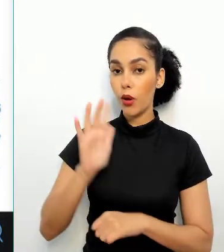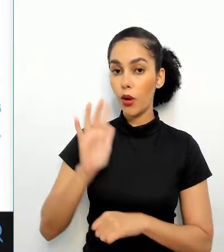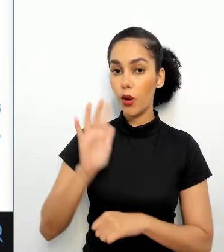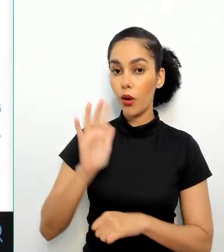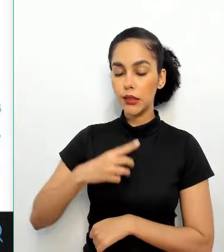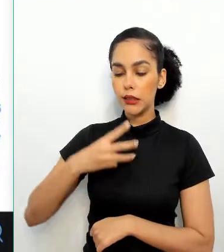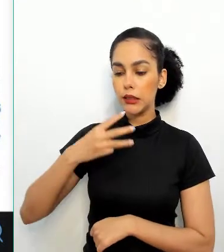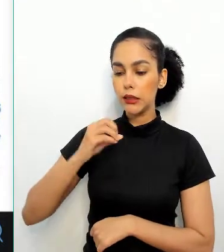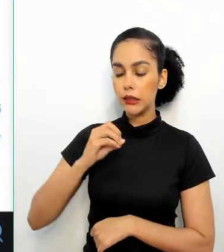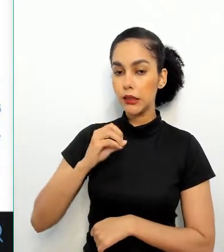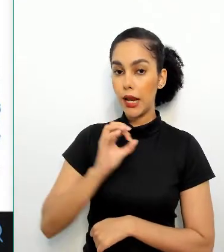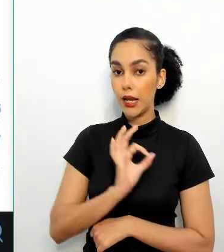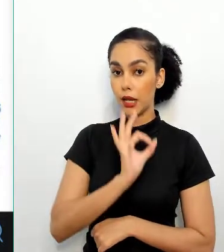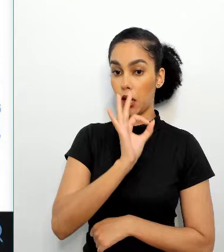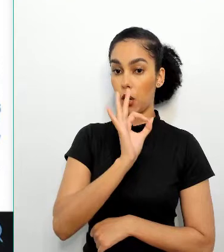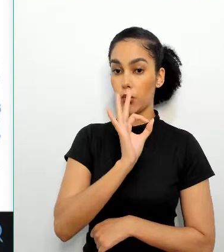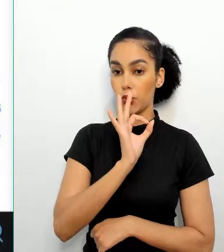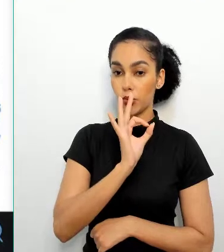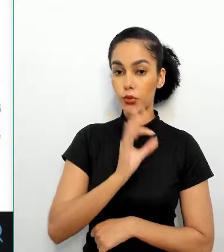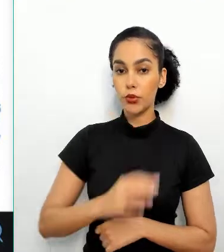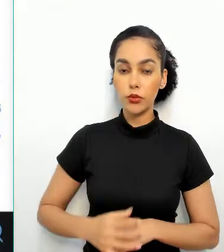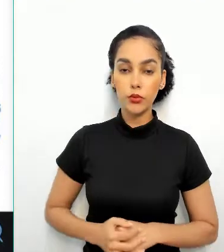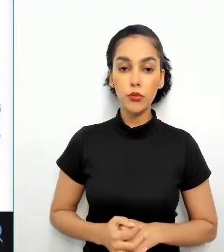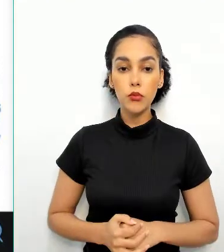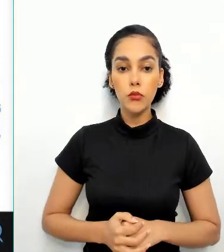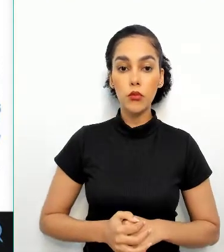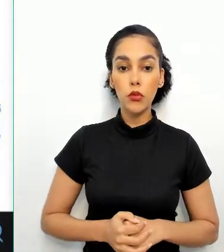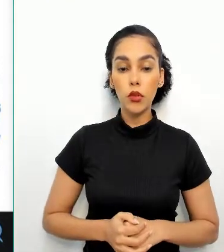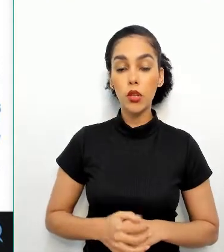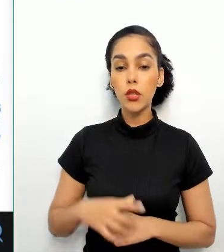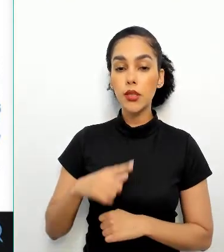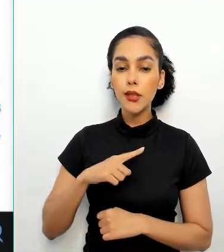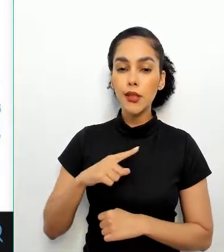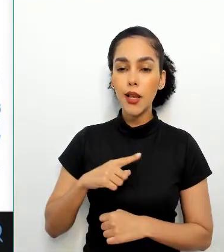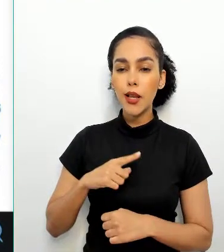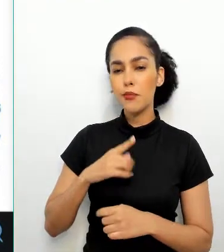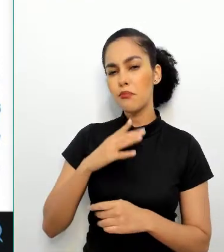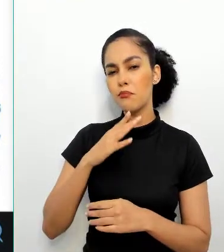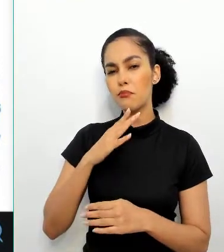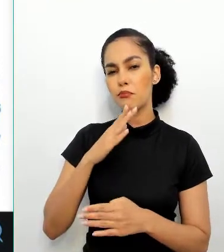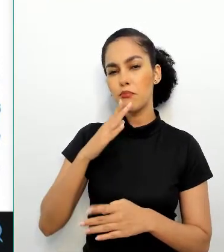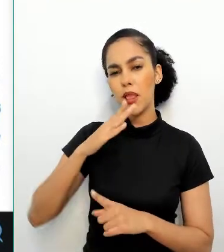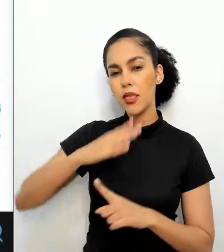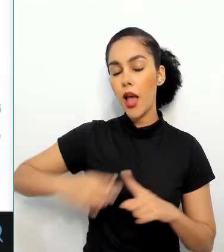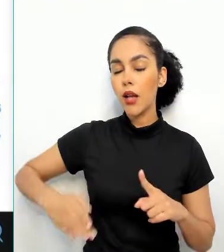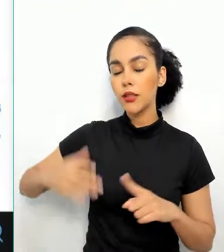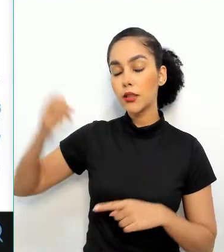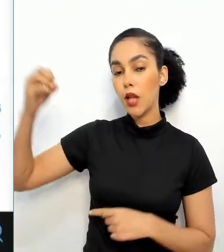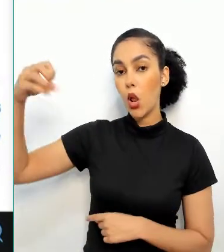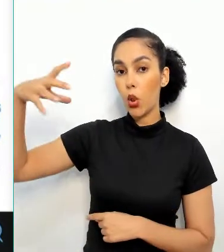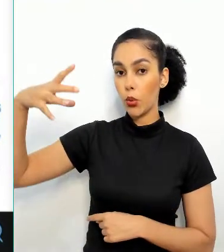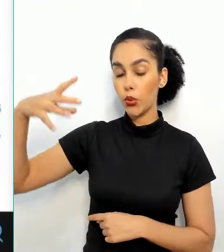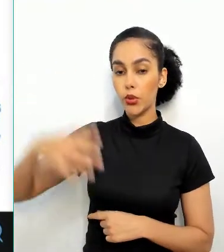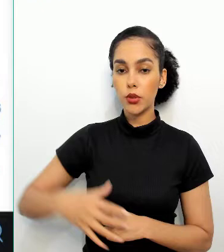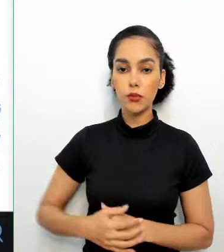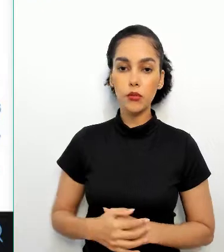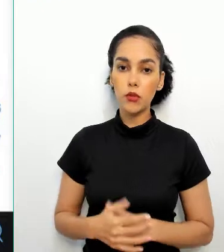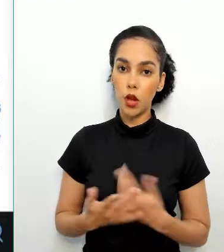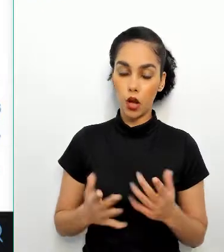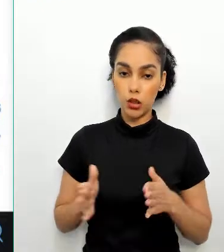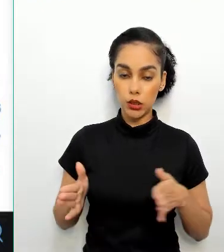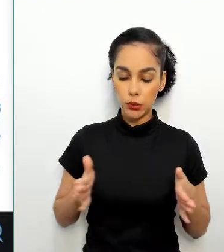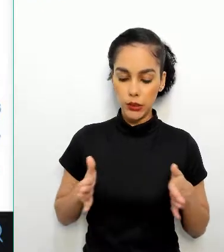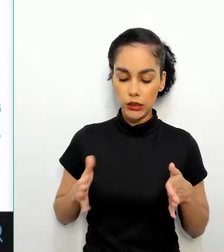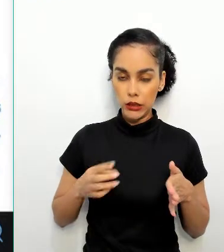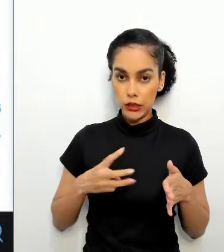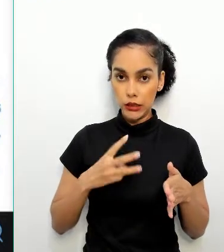tarde, ele gera 30 graus com a posição a pino e produz metade da luz que passa pelo pergolado ao meio-dia. Ou seja,